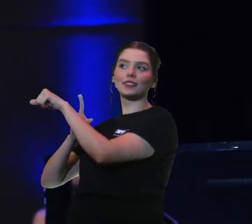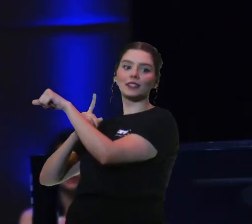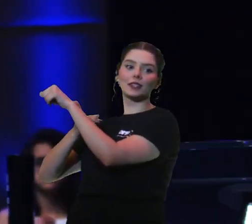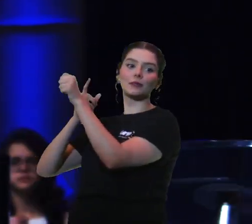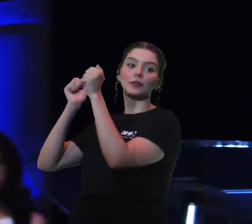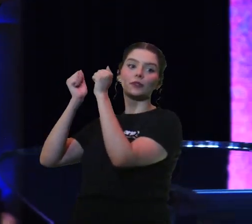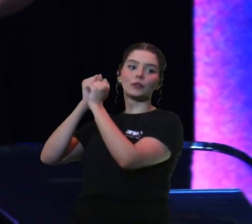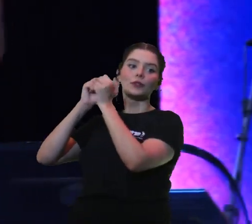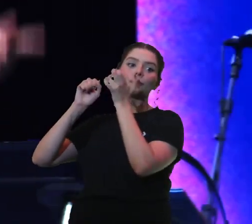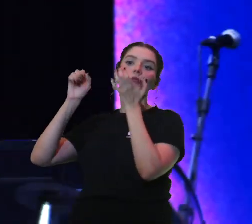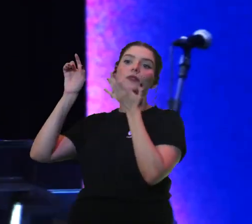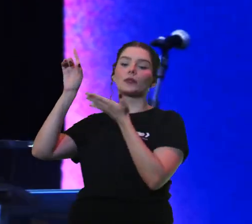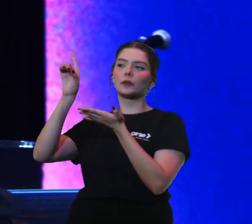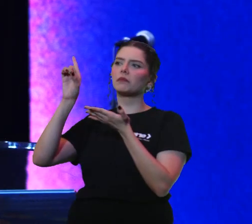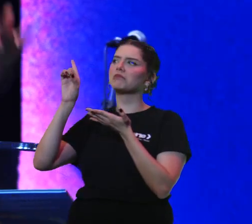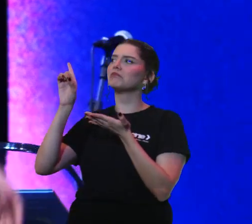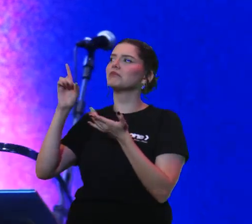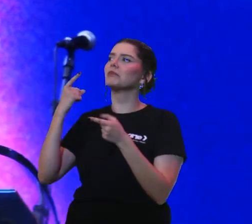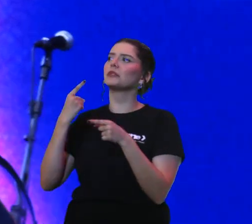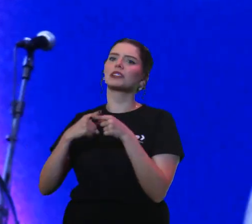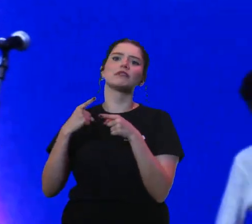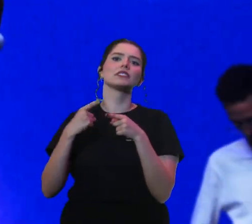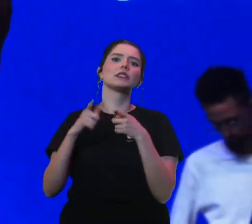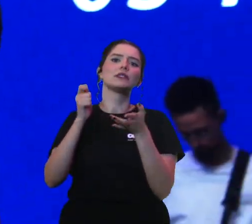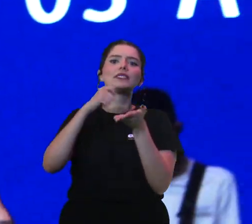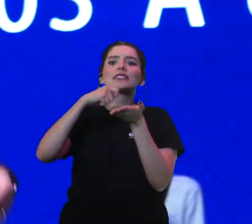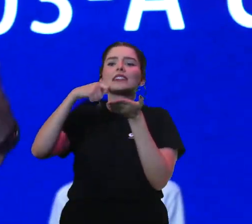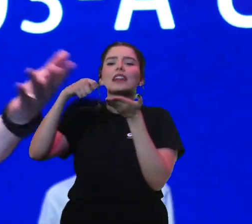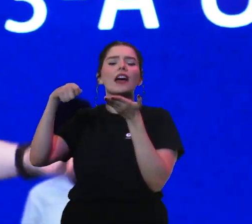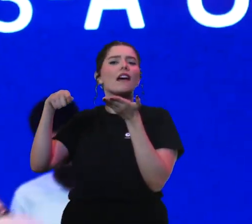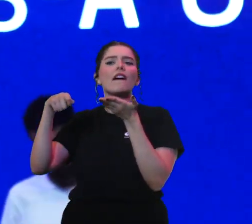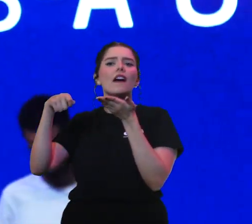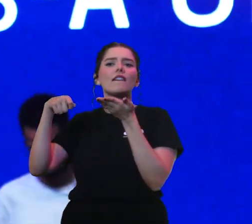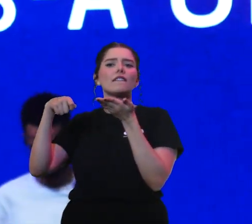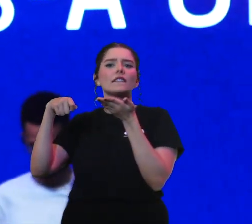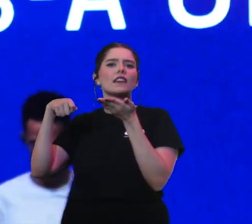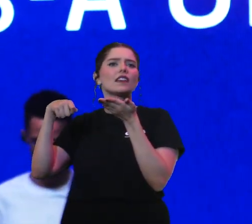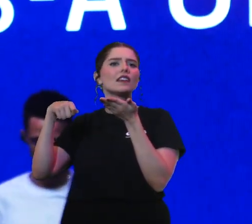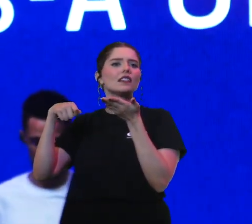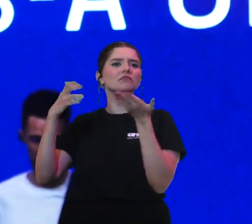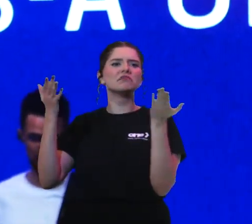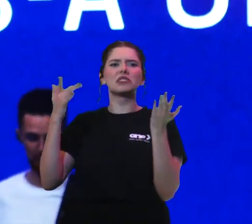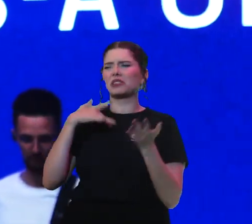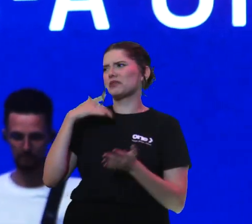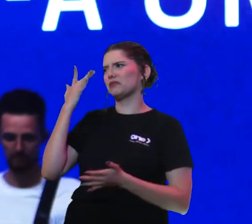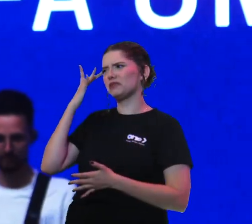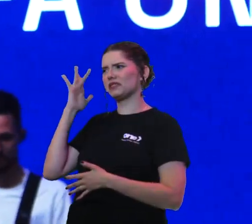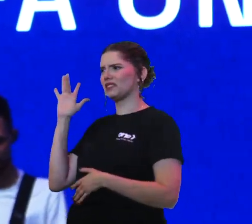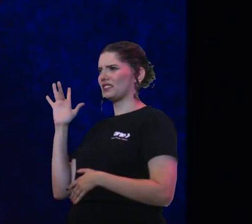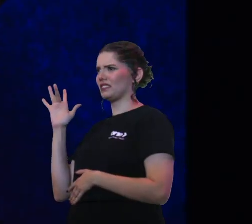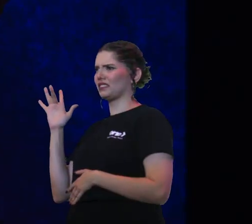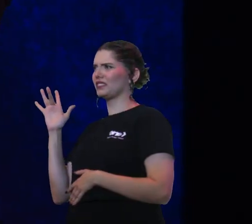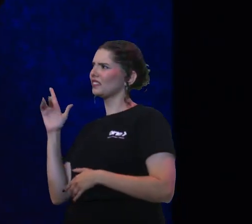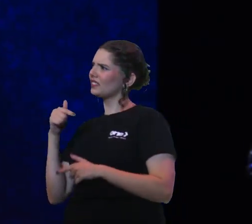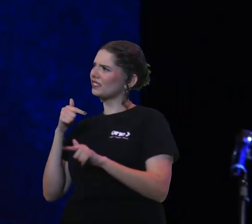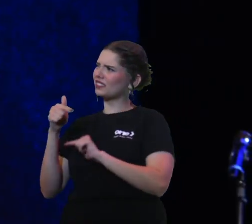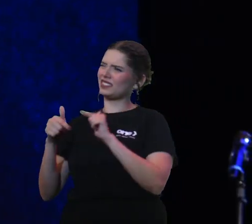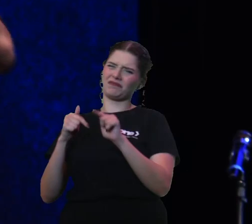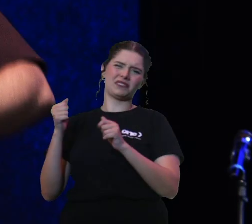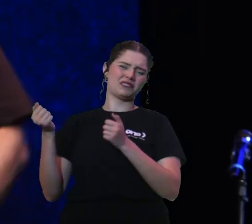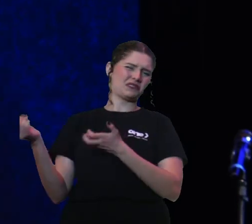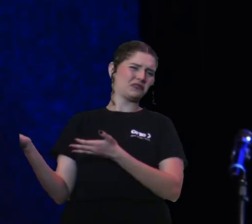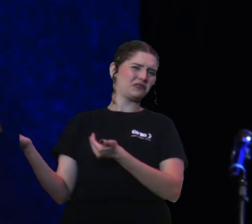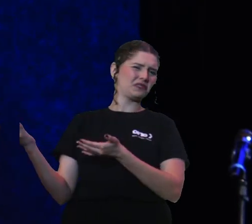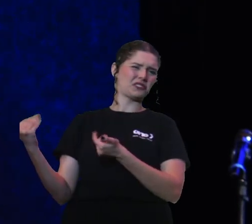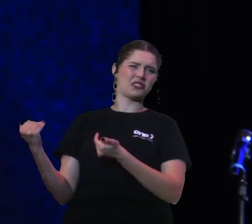falou para mim assim: Lucas, por que você não escreve essas histórias? Eu falei assim: Deus, eu não sei escrever coisa para criança, Deus. Eu trabalho com jovens há muitos anos, mas não é a minha